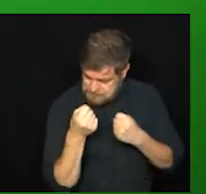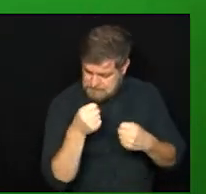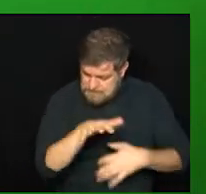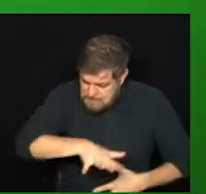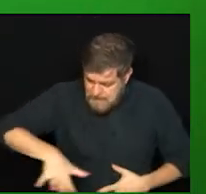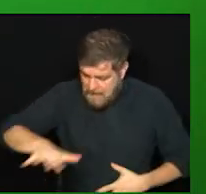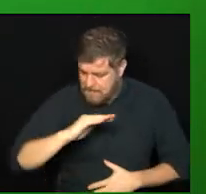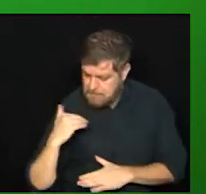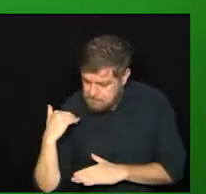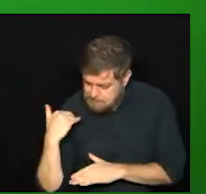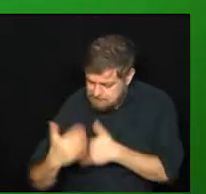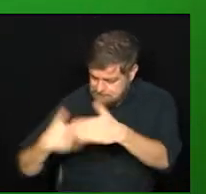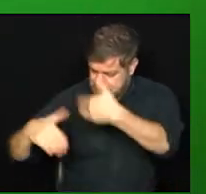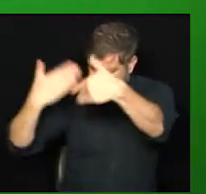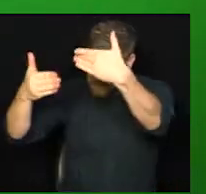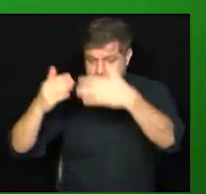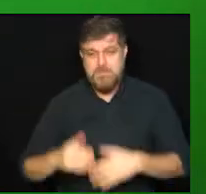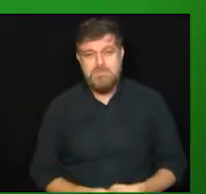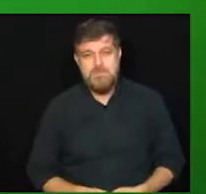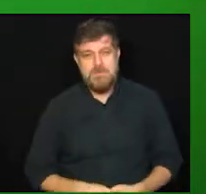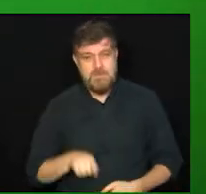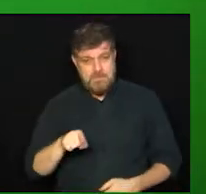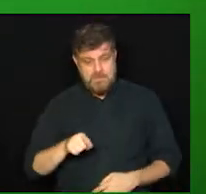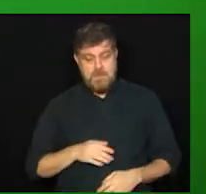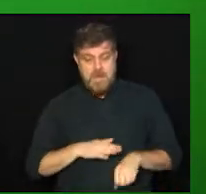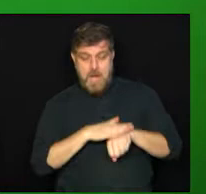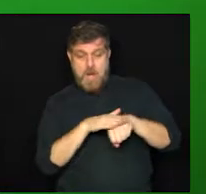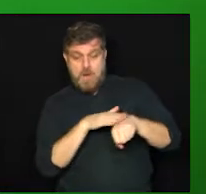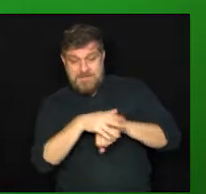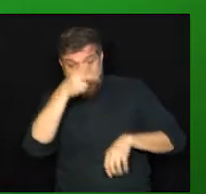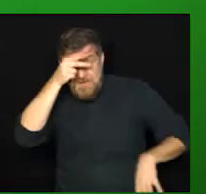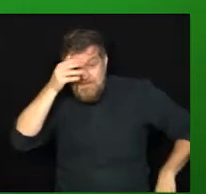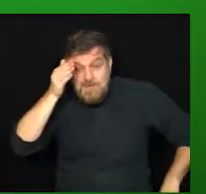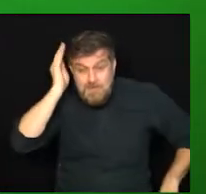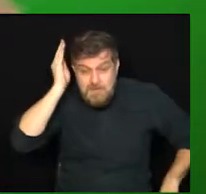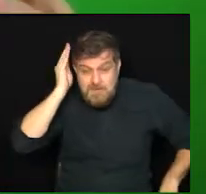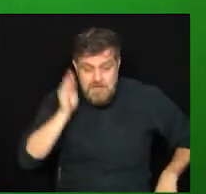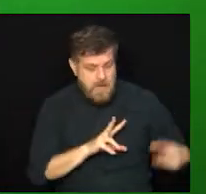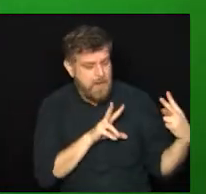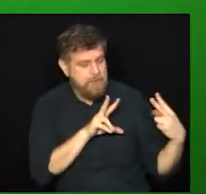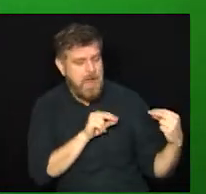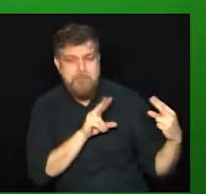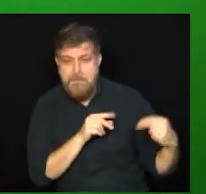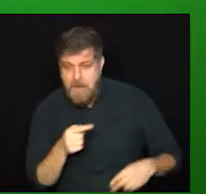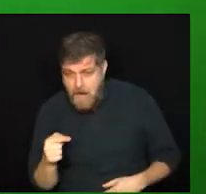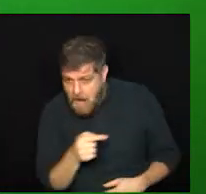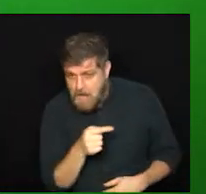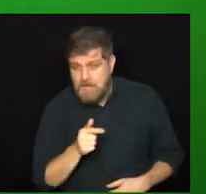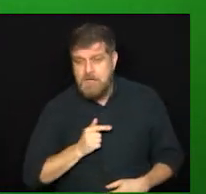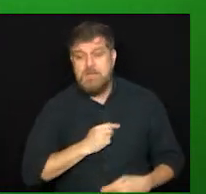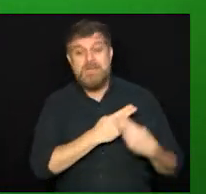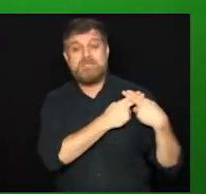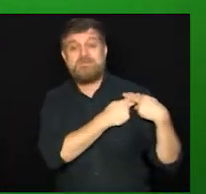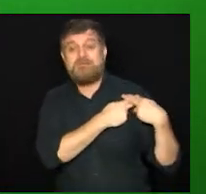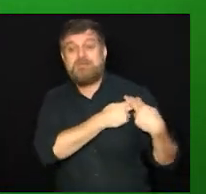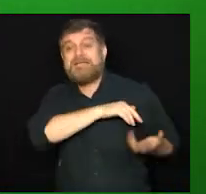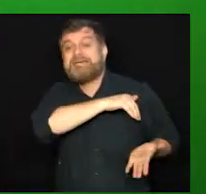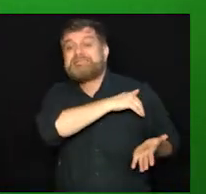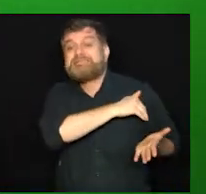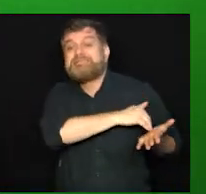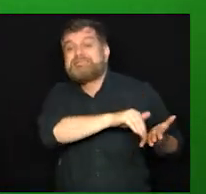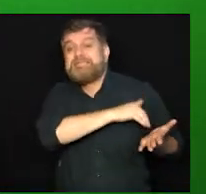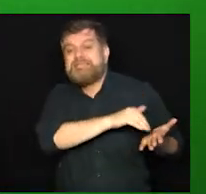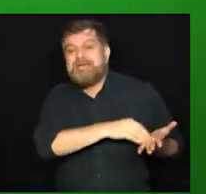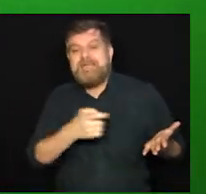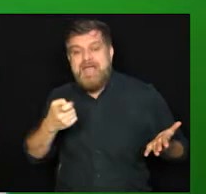setor. Conversei isso com o prefeito Dário Saad, que coordenou muito bem a Secretaria